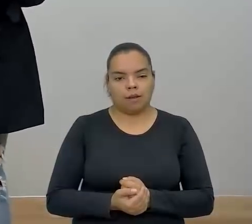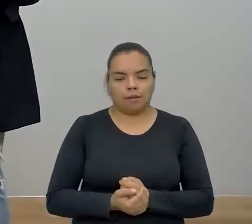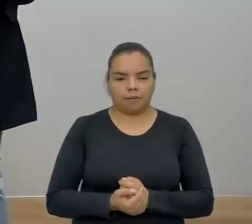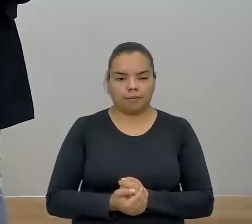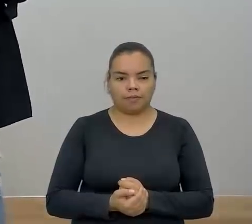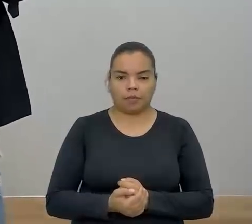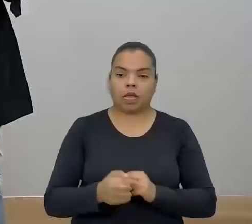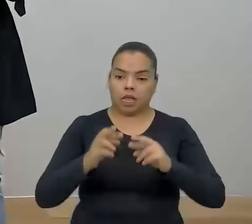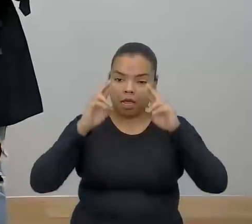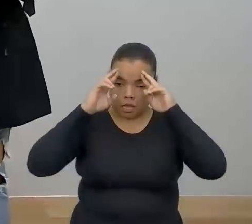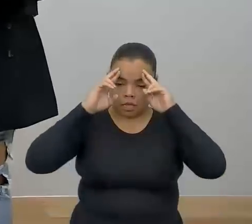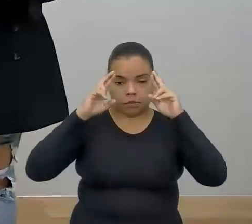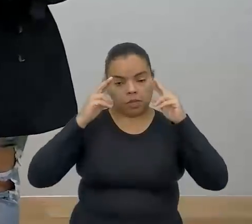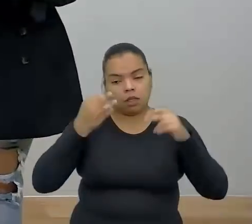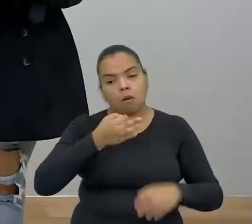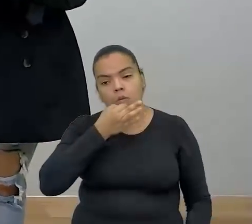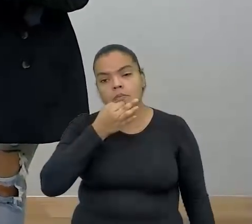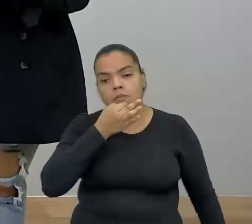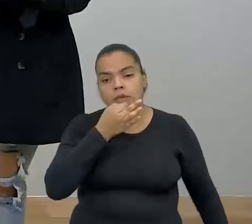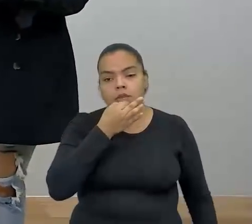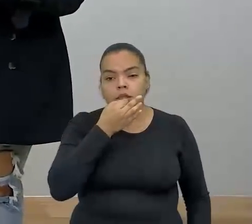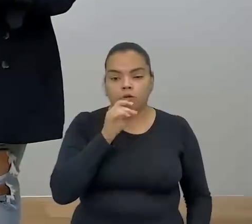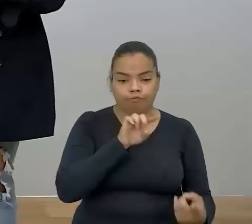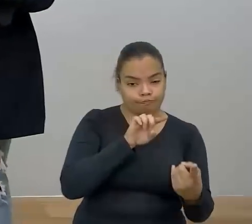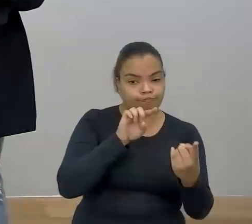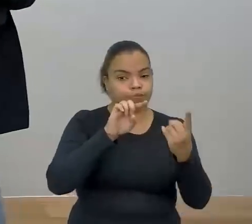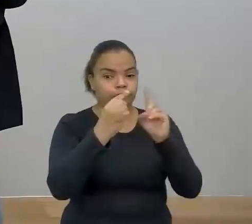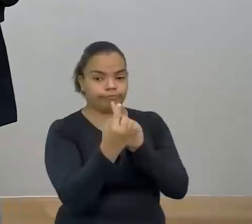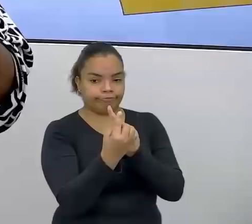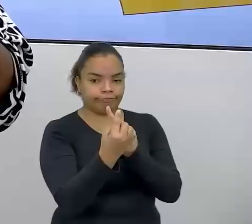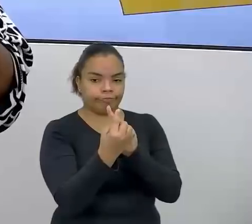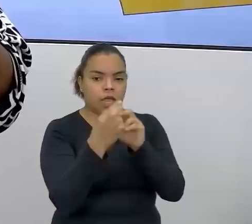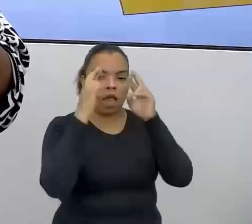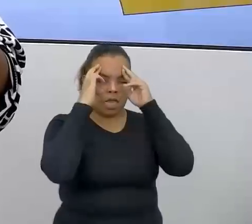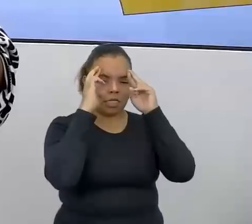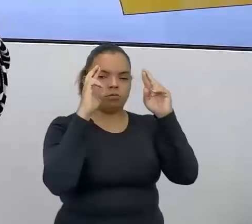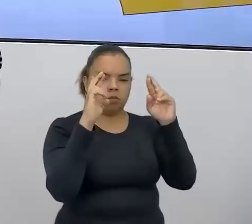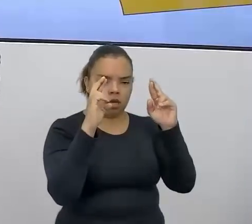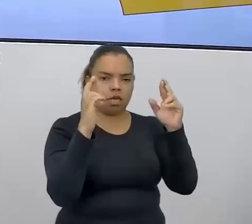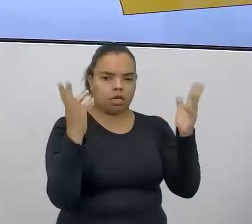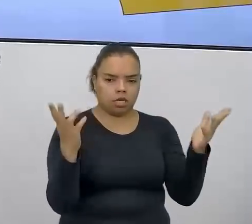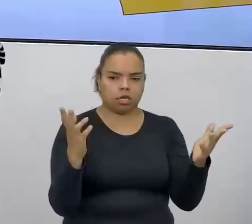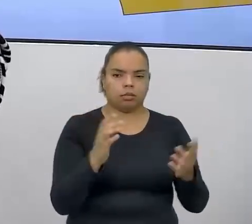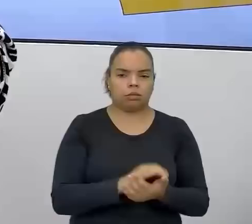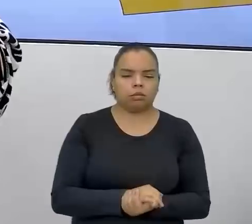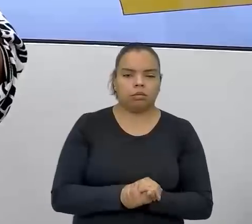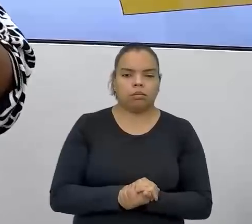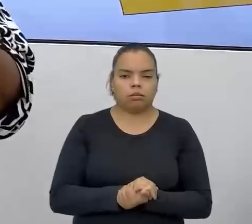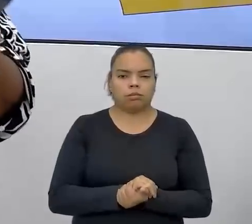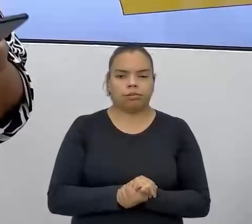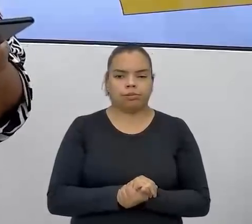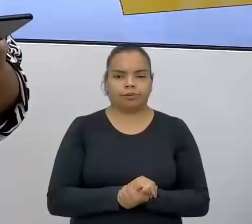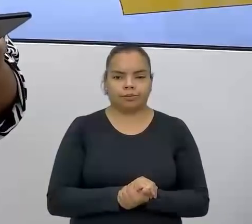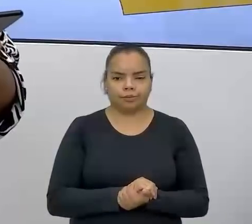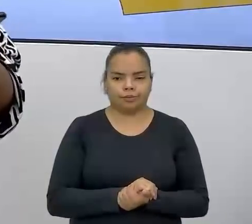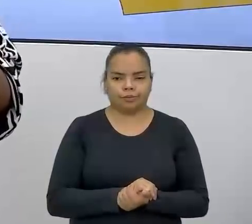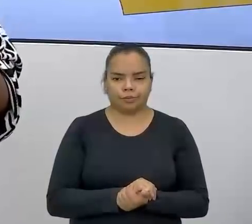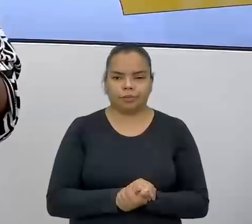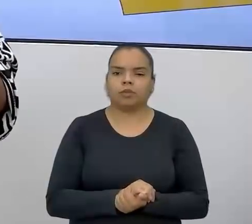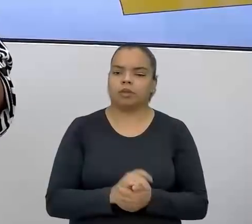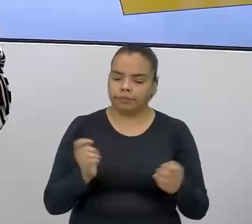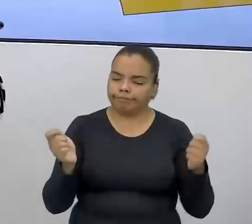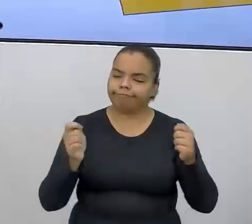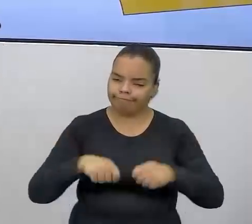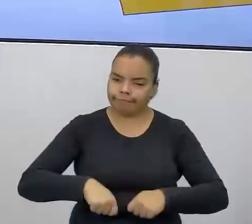opinião do outro. Se colocar no lugar do outro. Respeito, segundo a professora Ângela. É isso mesmo. Quando a